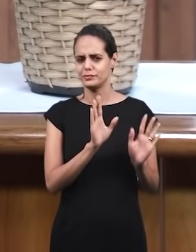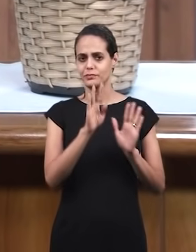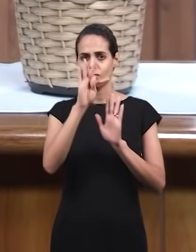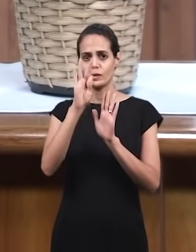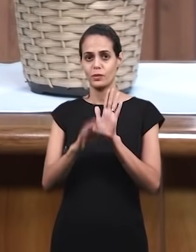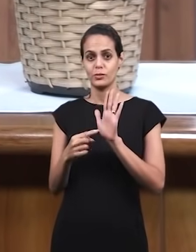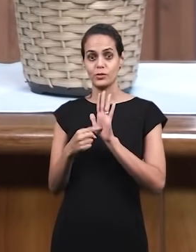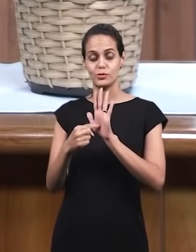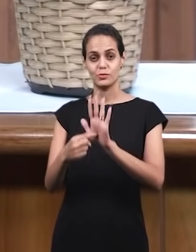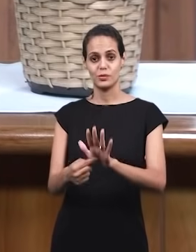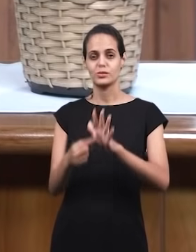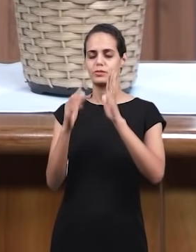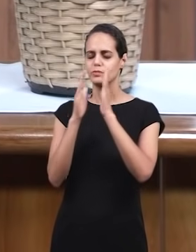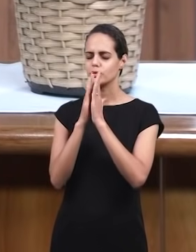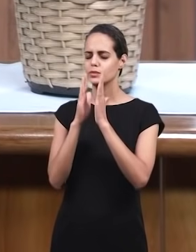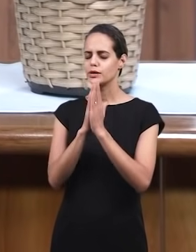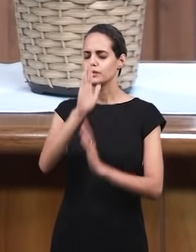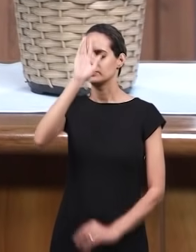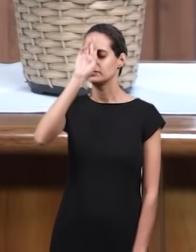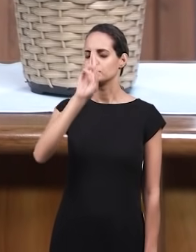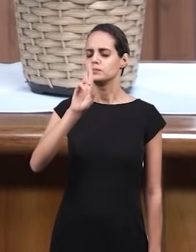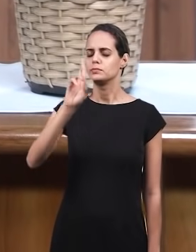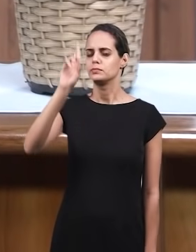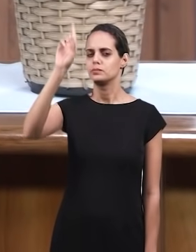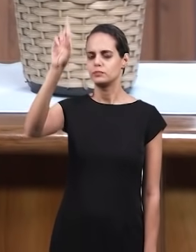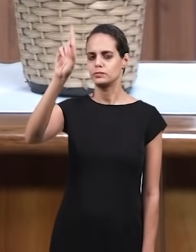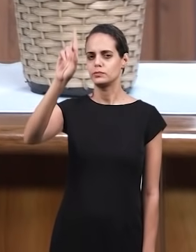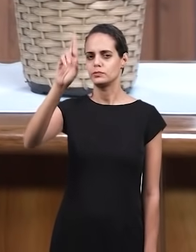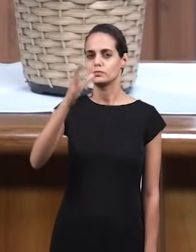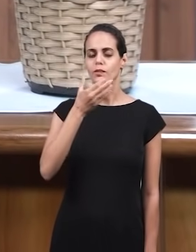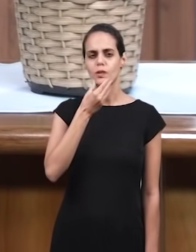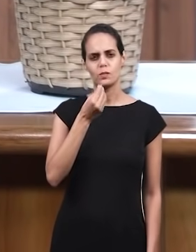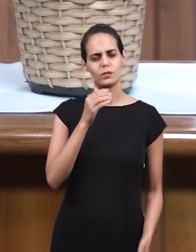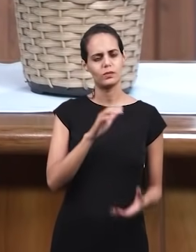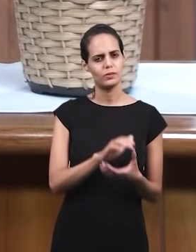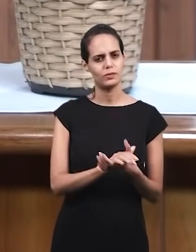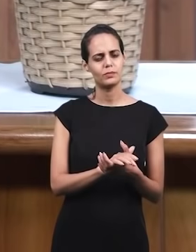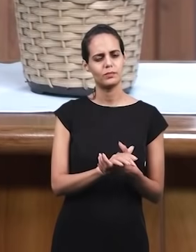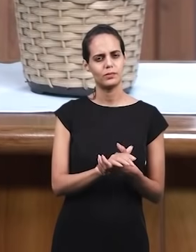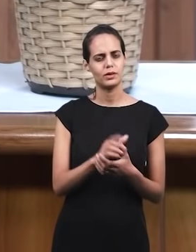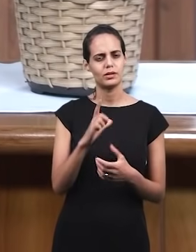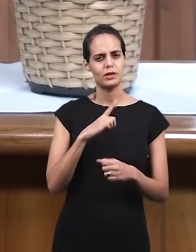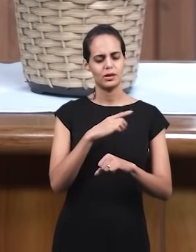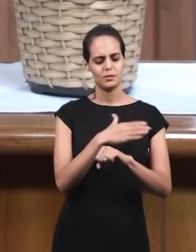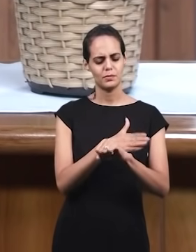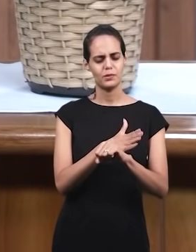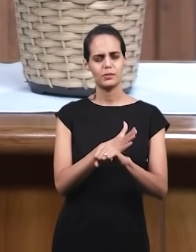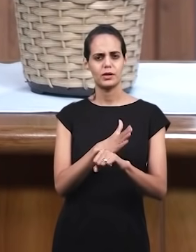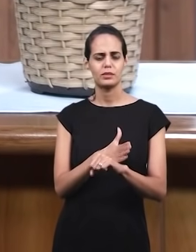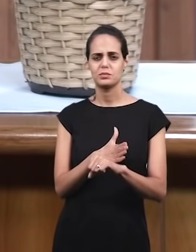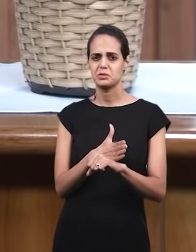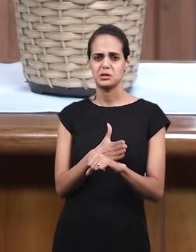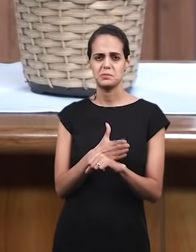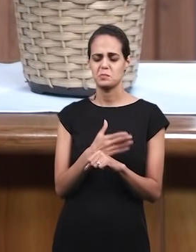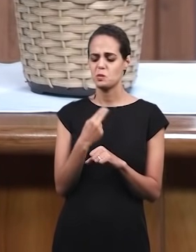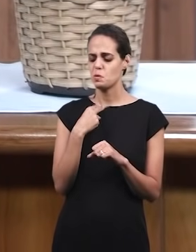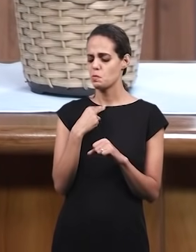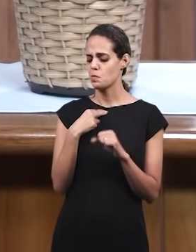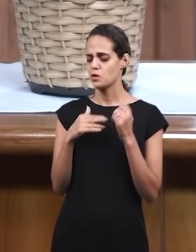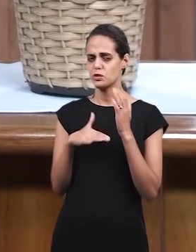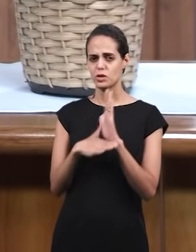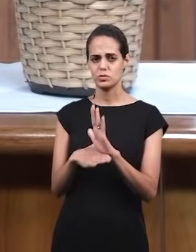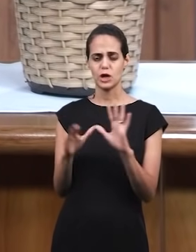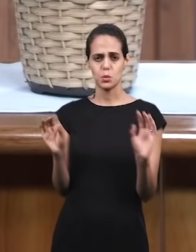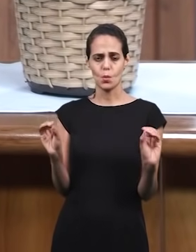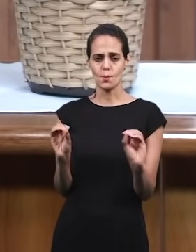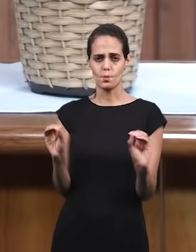ela foi orar ao Senhor. O marido também tem momentos que o marido não pode fazer nada para ajudar a esposa, porque